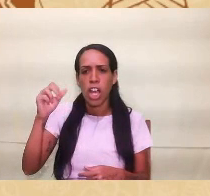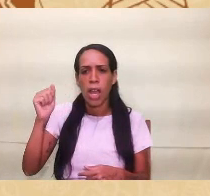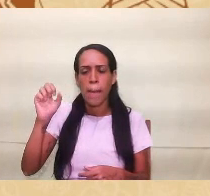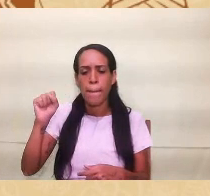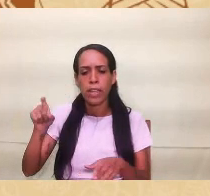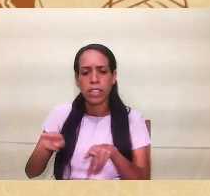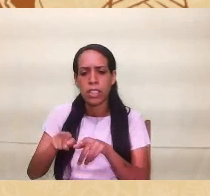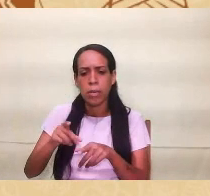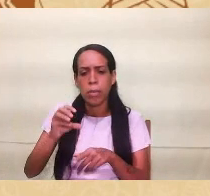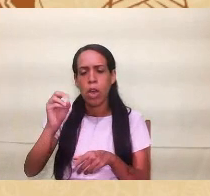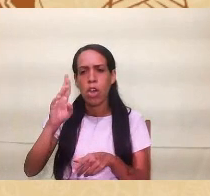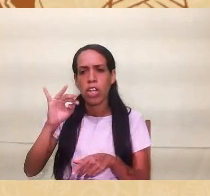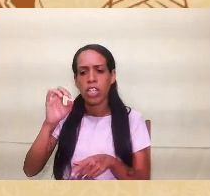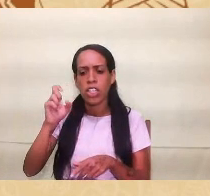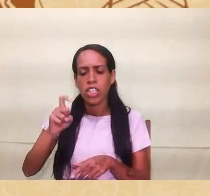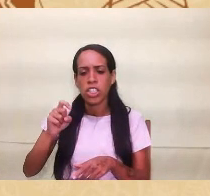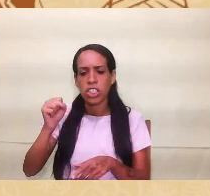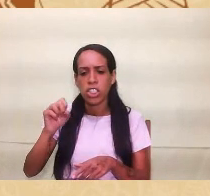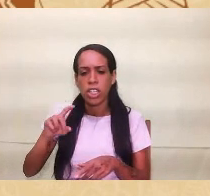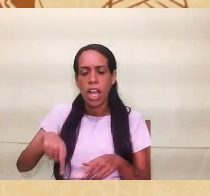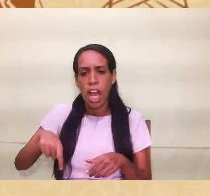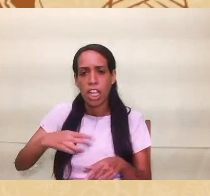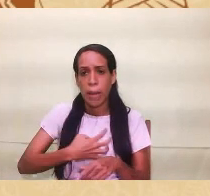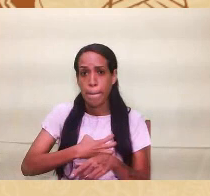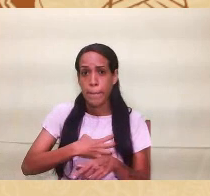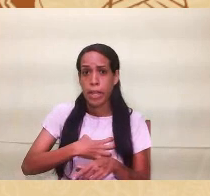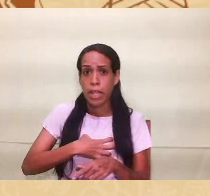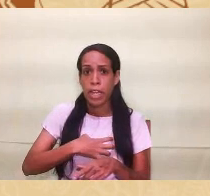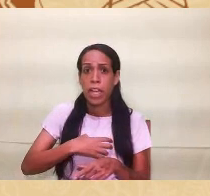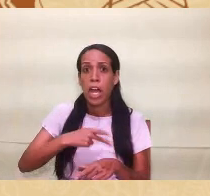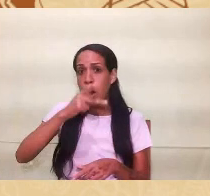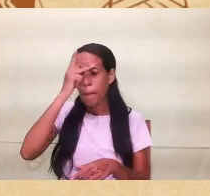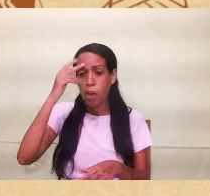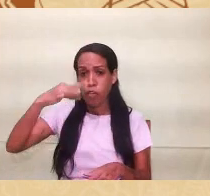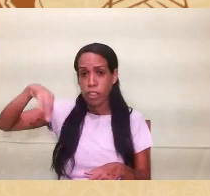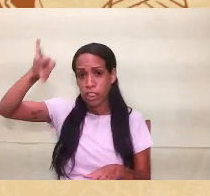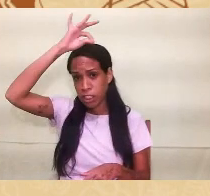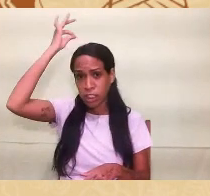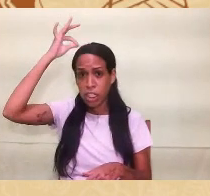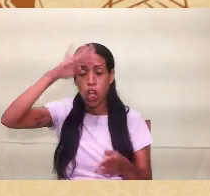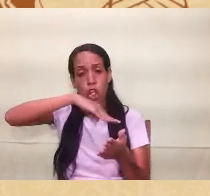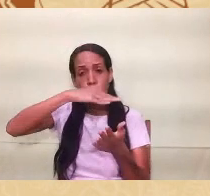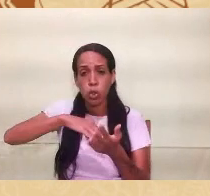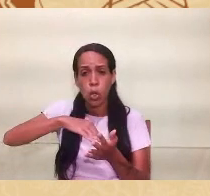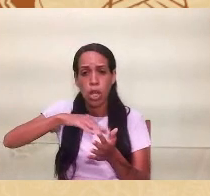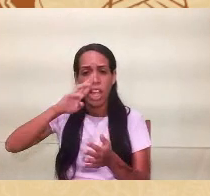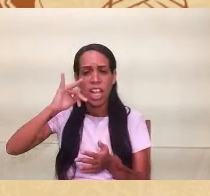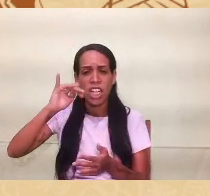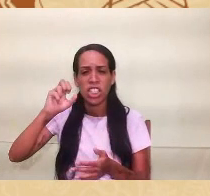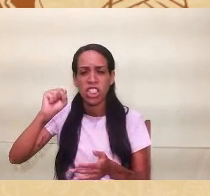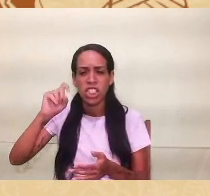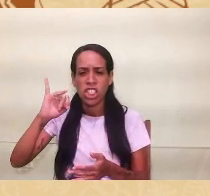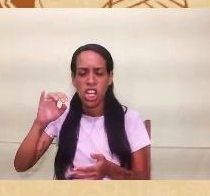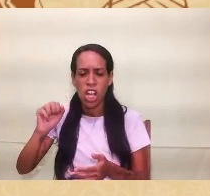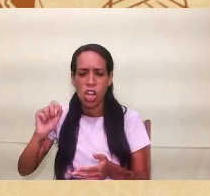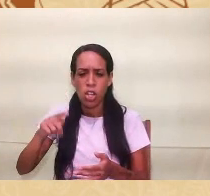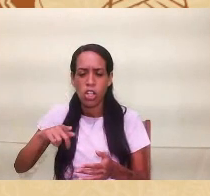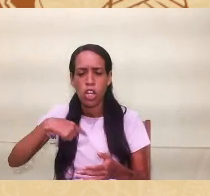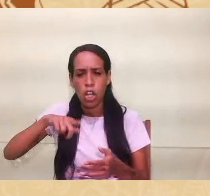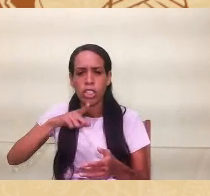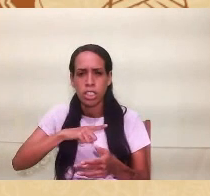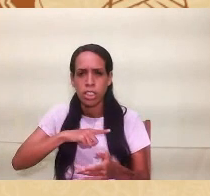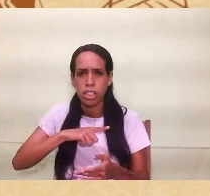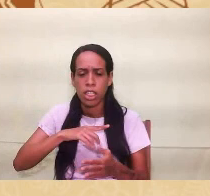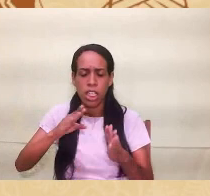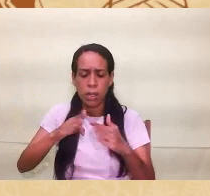povo de terreiro, aqui é Bahia, é povo de santo, povo de todas as religiões, desde que não venha tentar nos converter, se venha nos converter, não tem